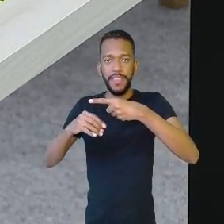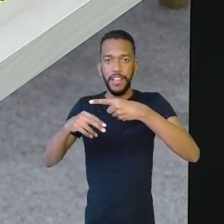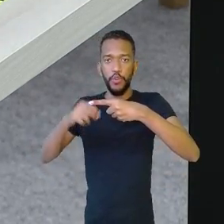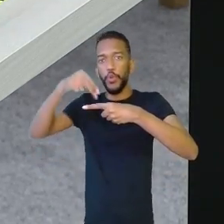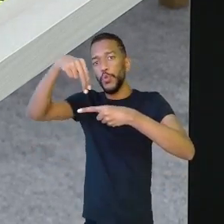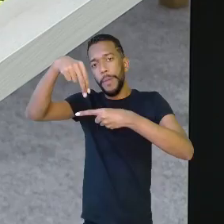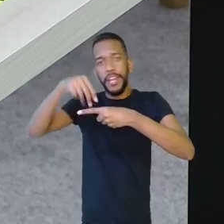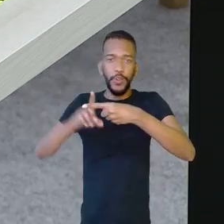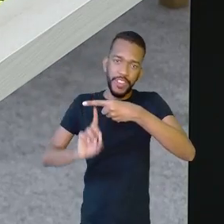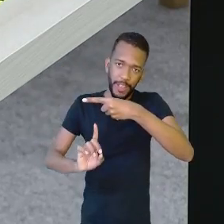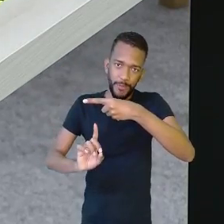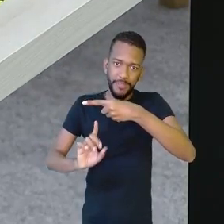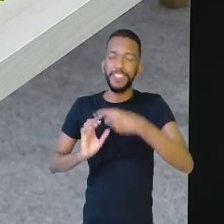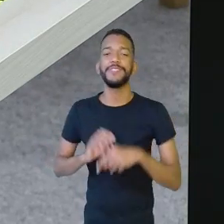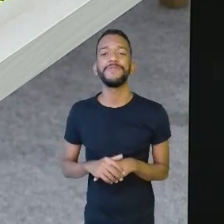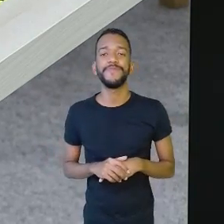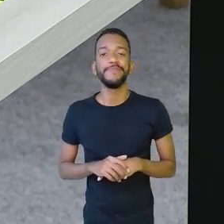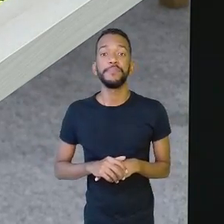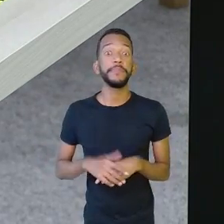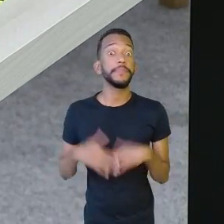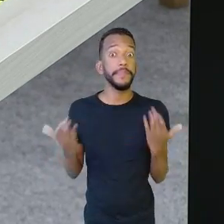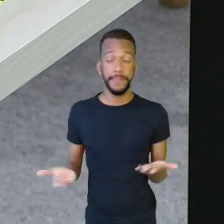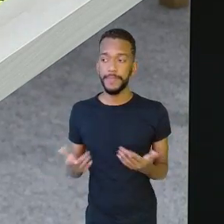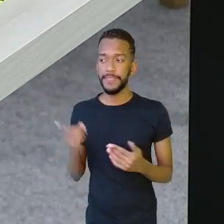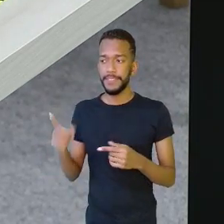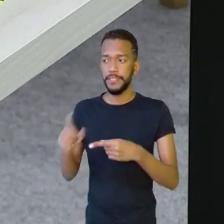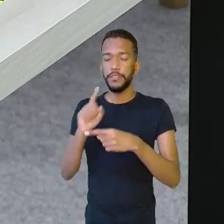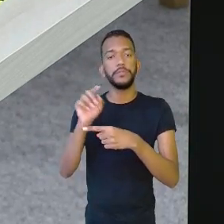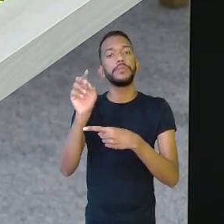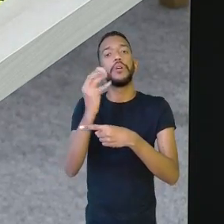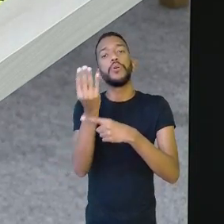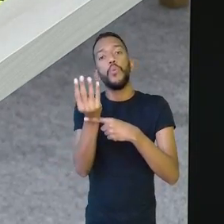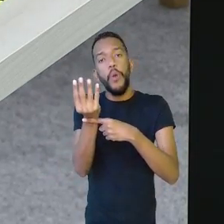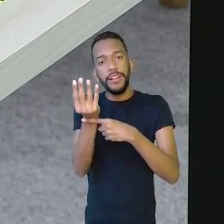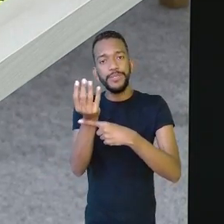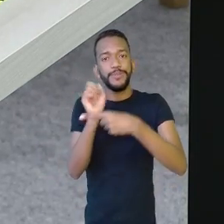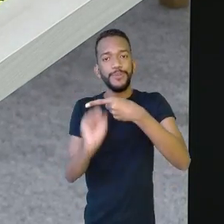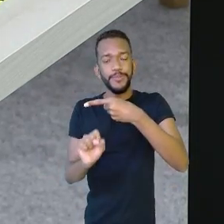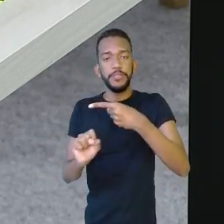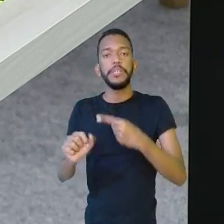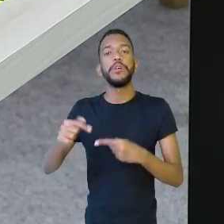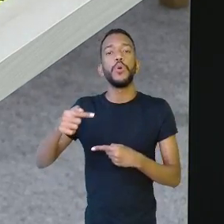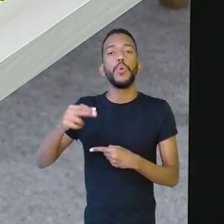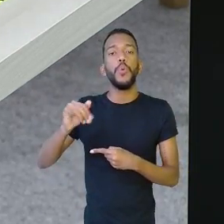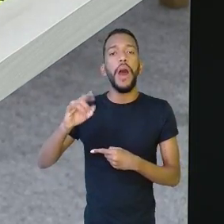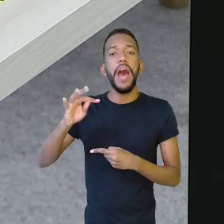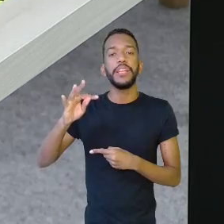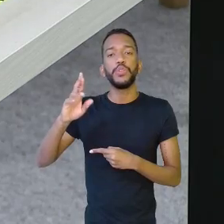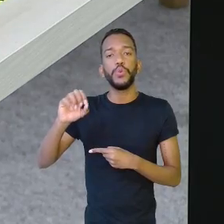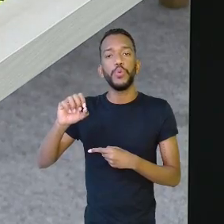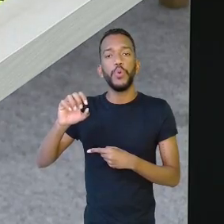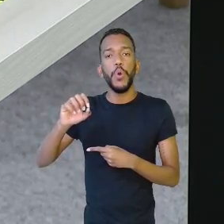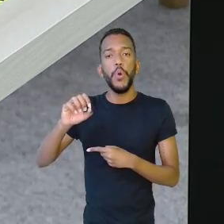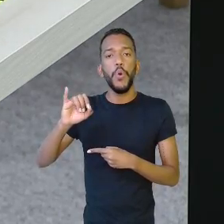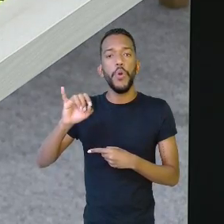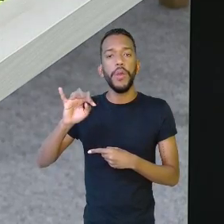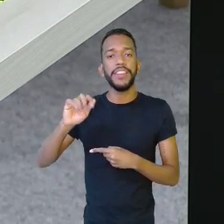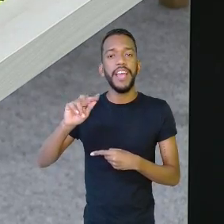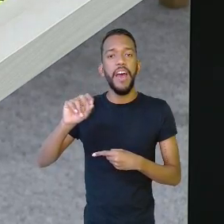denominador. Então, esta fração eu leio 4 oitavos, ou